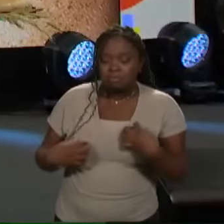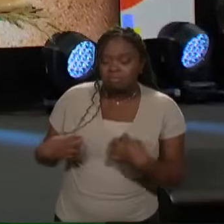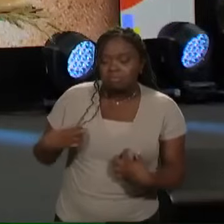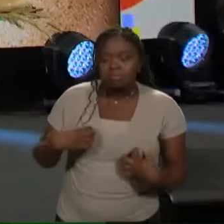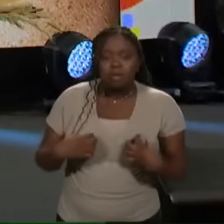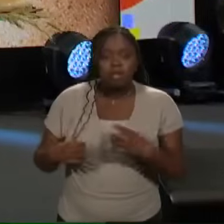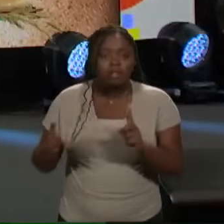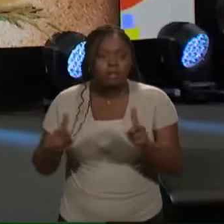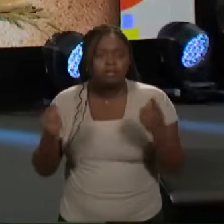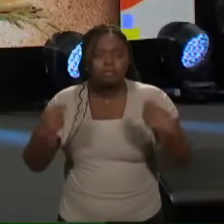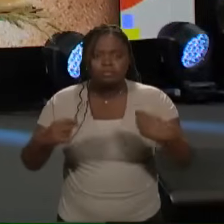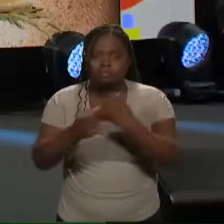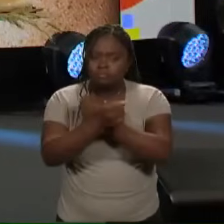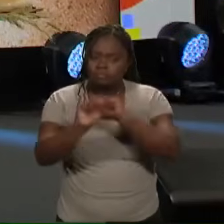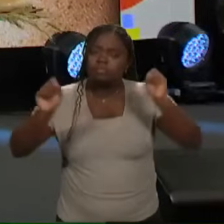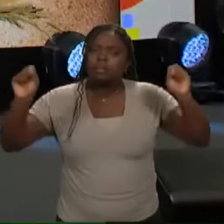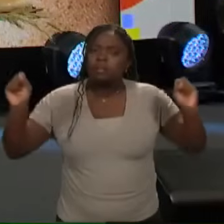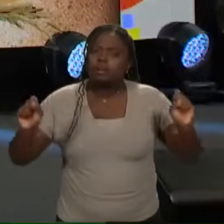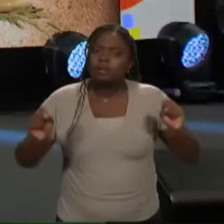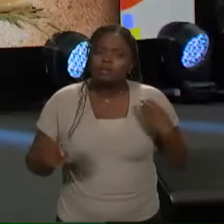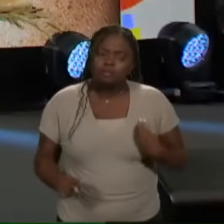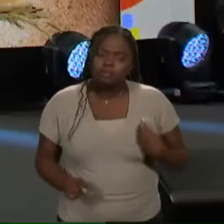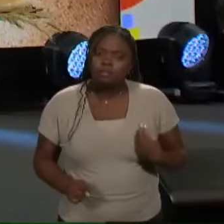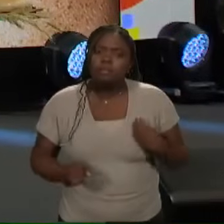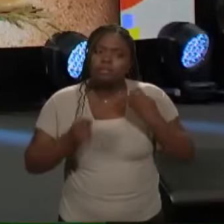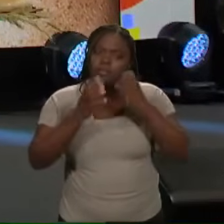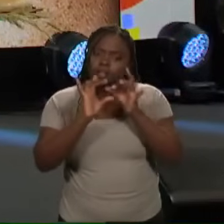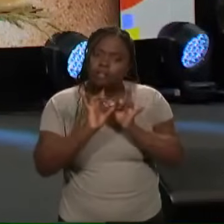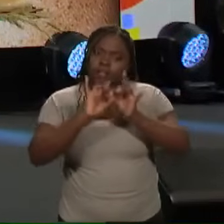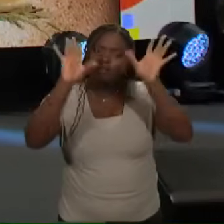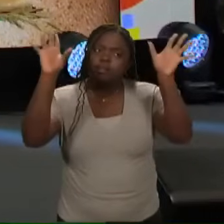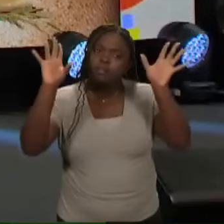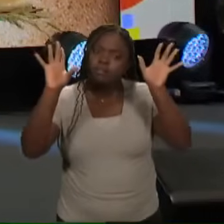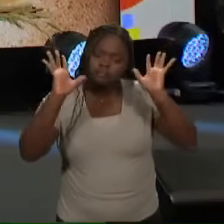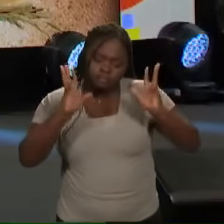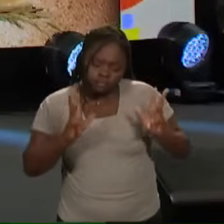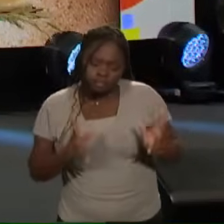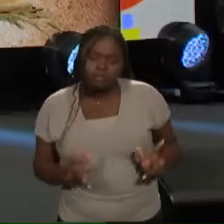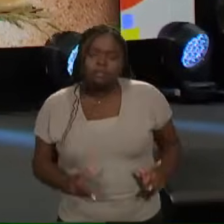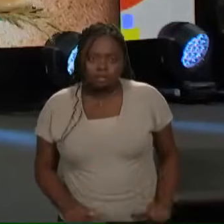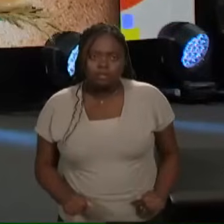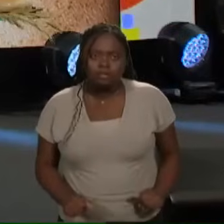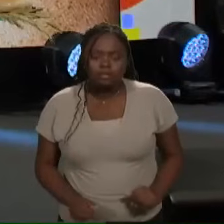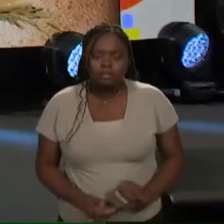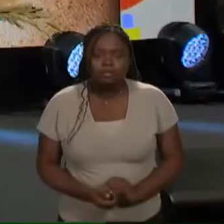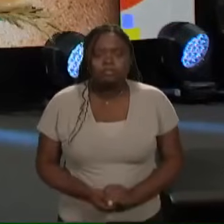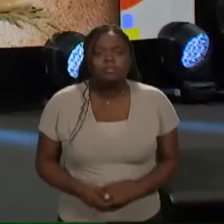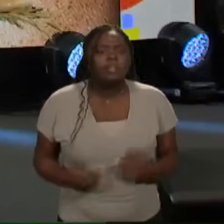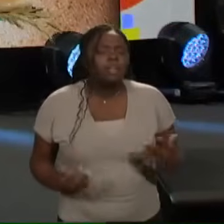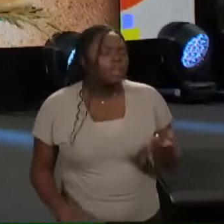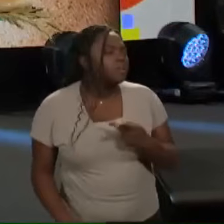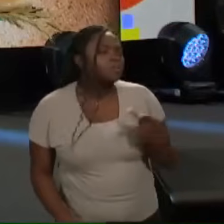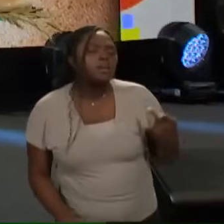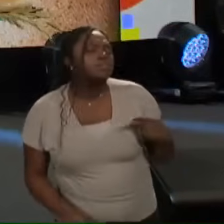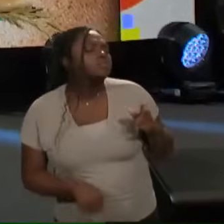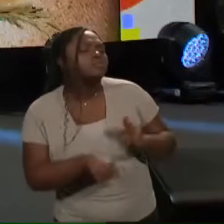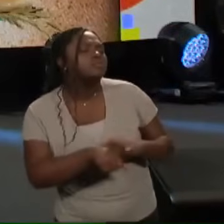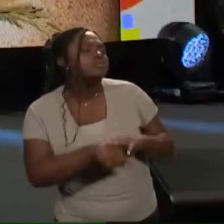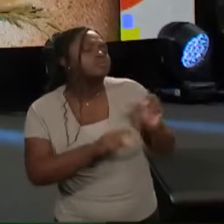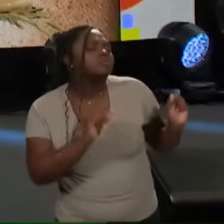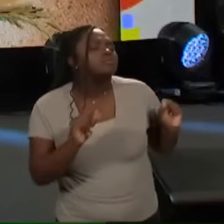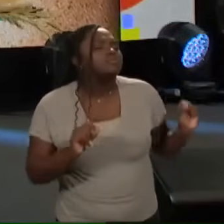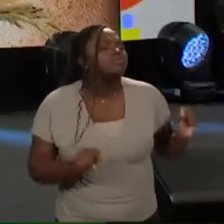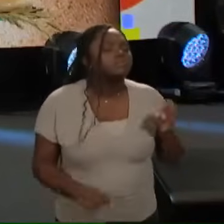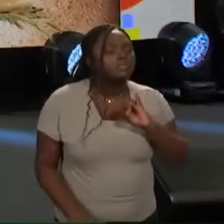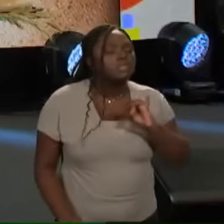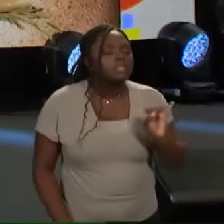tem que ser uma pessoa liberta, uma pessoa que vive livre, limpa. Pastor, o que eu faço no caso